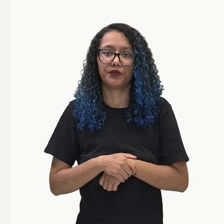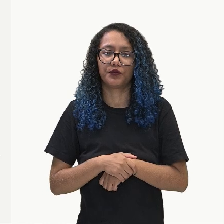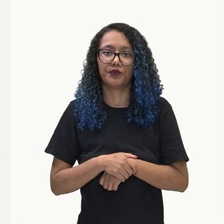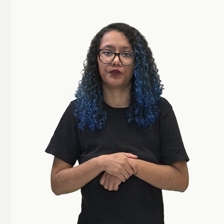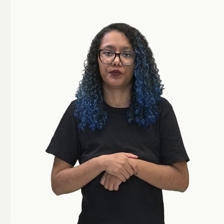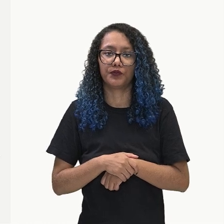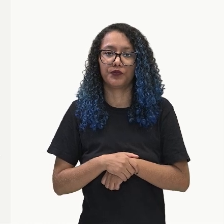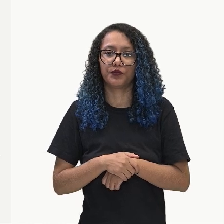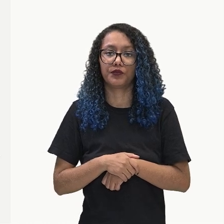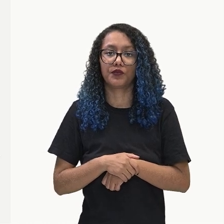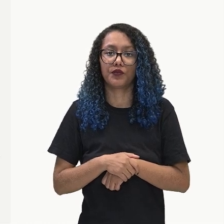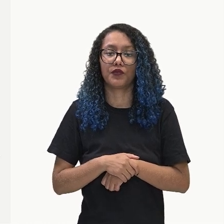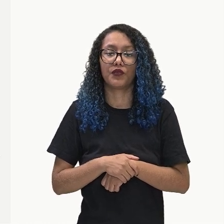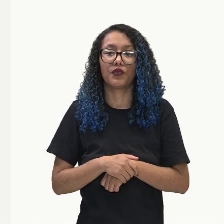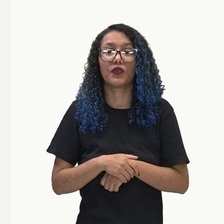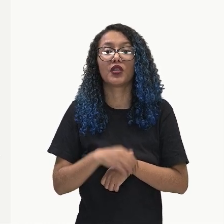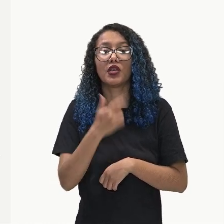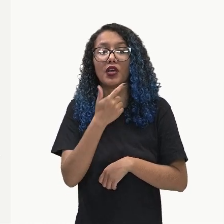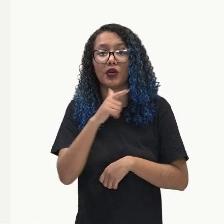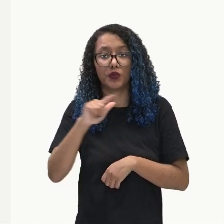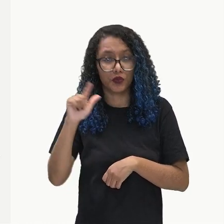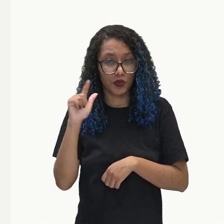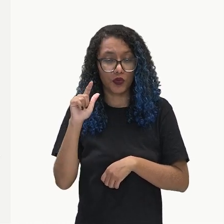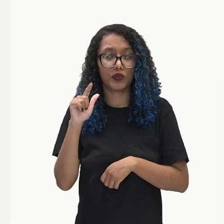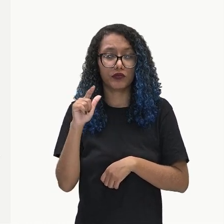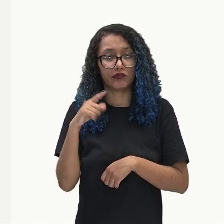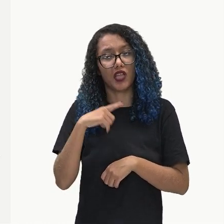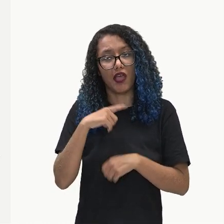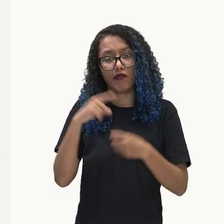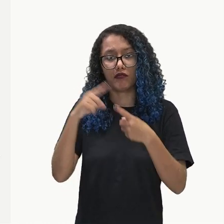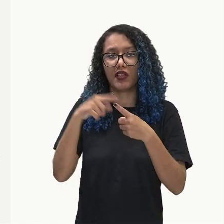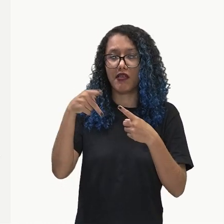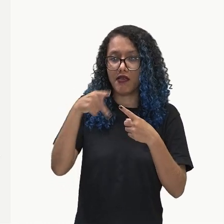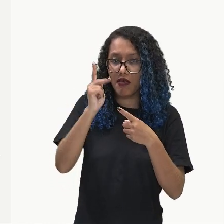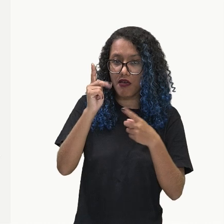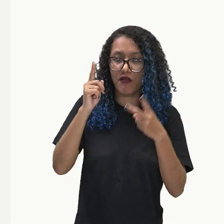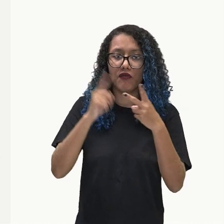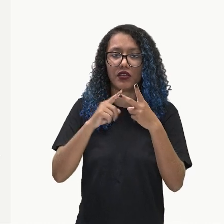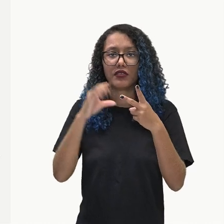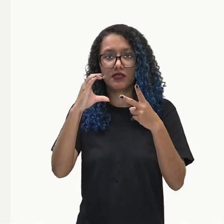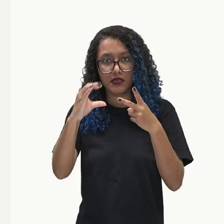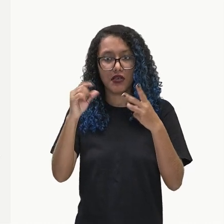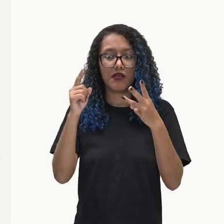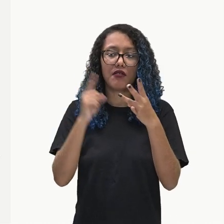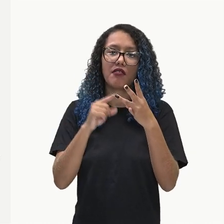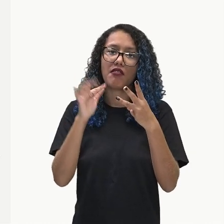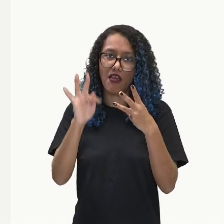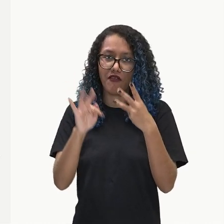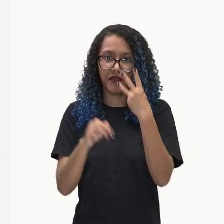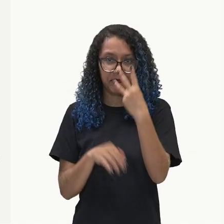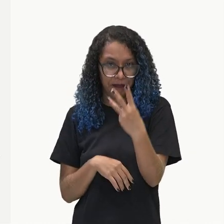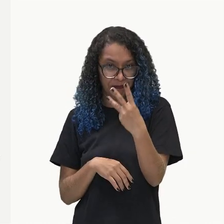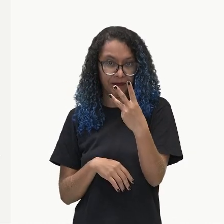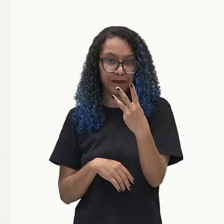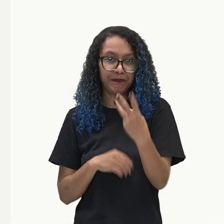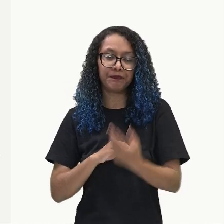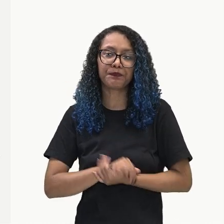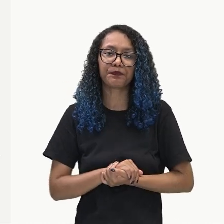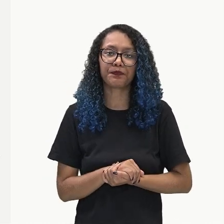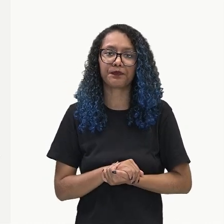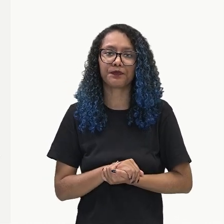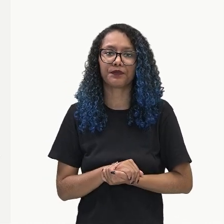a temperatura são os Celsius e o Fahrenheit. Professora, eu